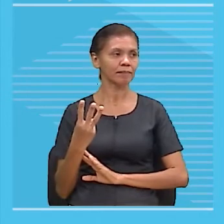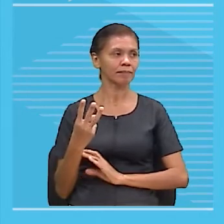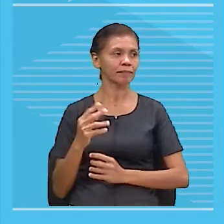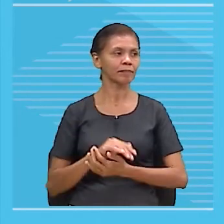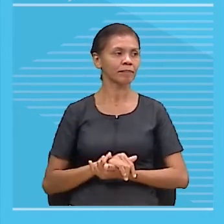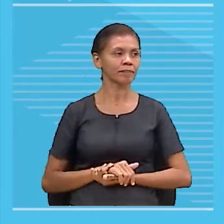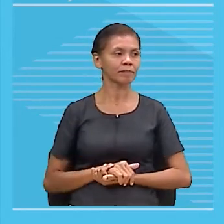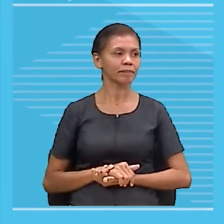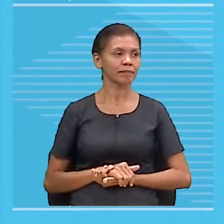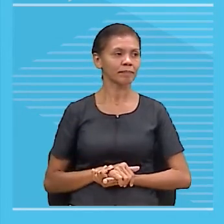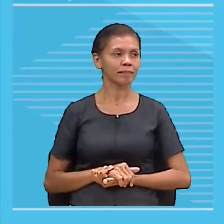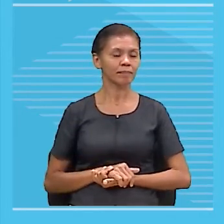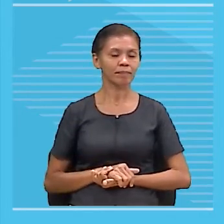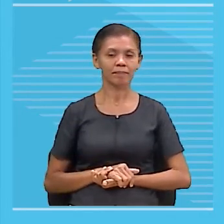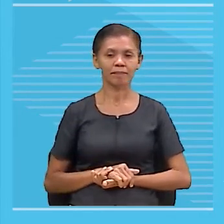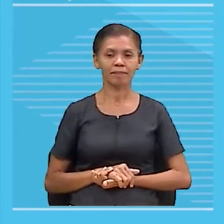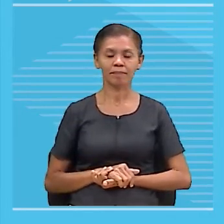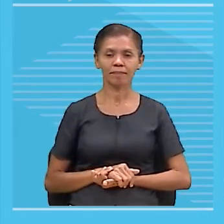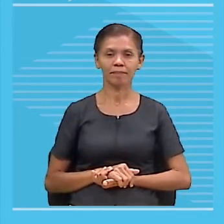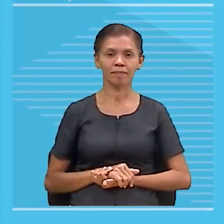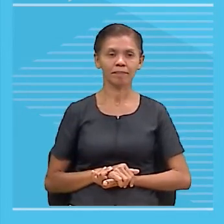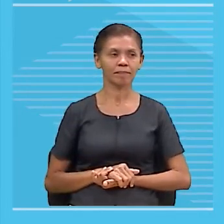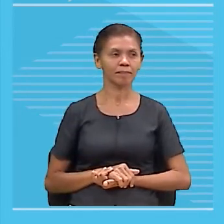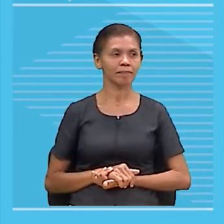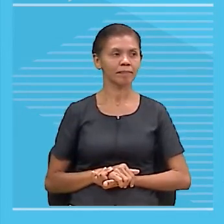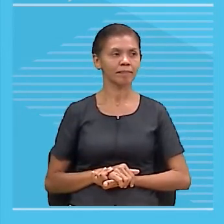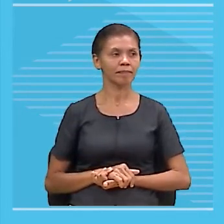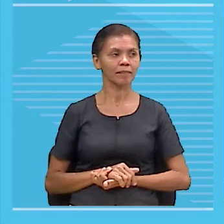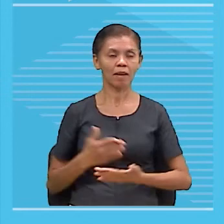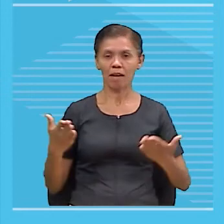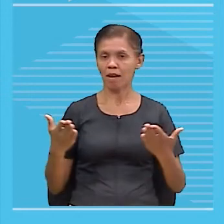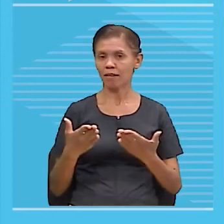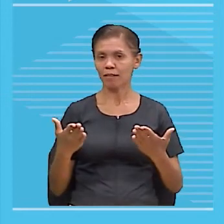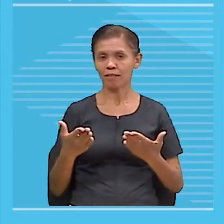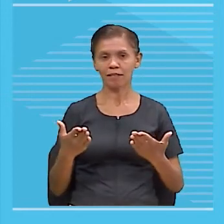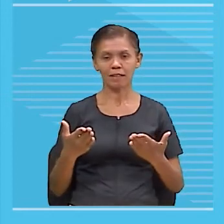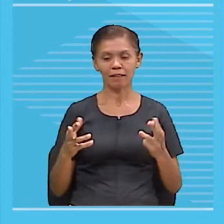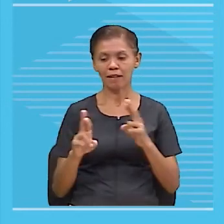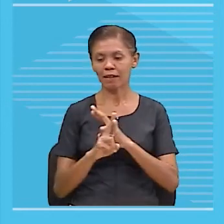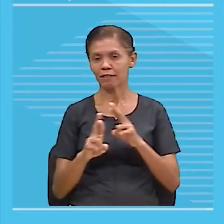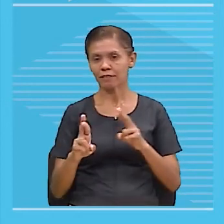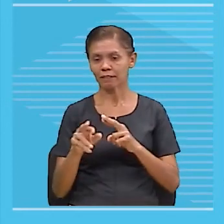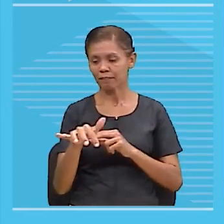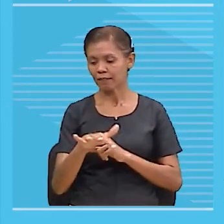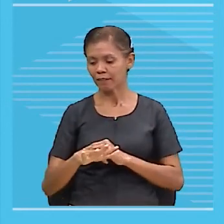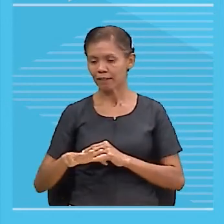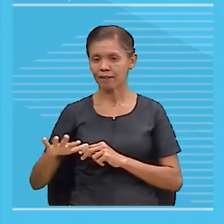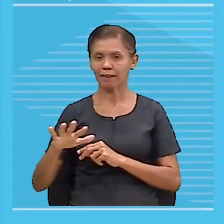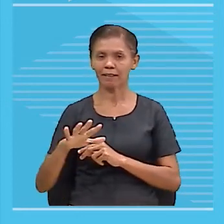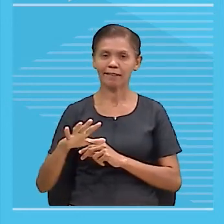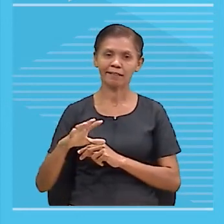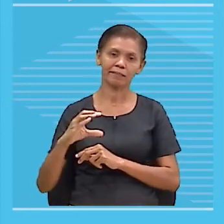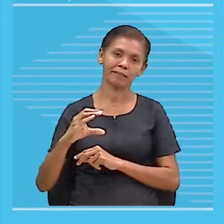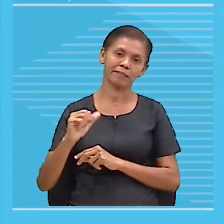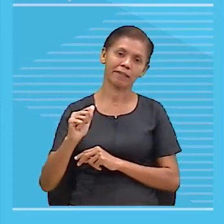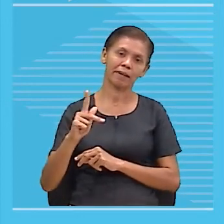Terceira questãozinha, ela já vai relacionar com a área do capacitor. Ou seja, eu vou